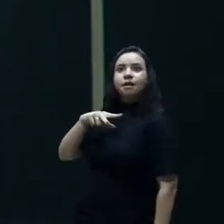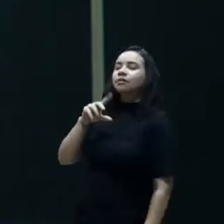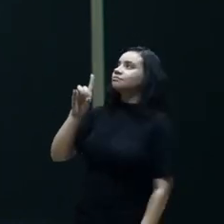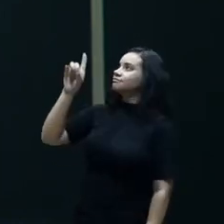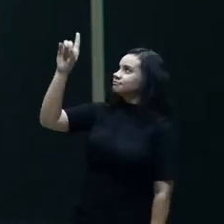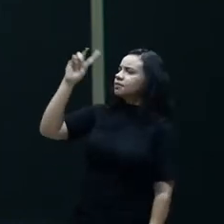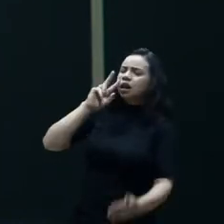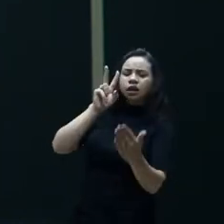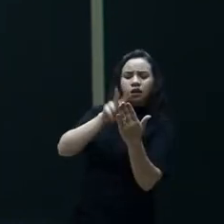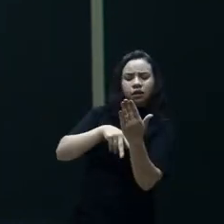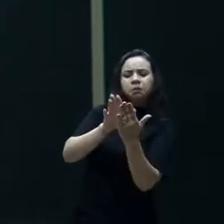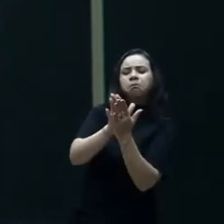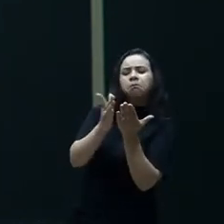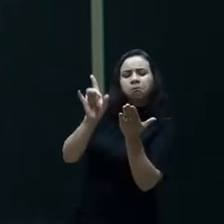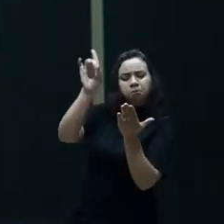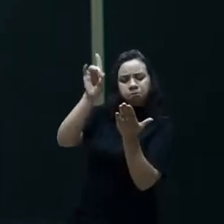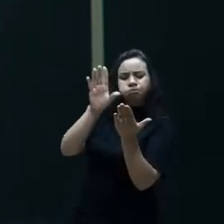de leitura da palavra de Deus.